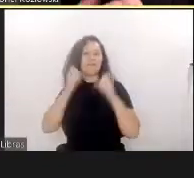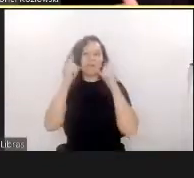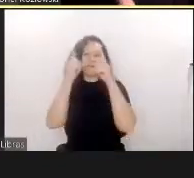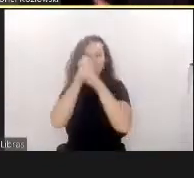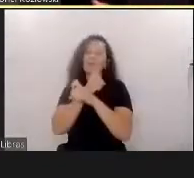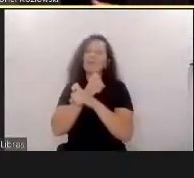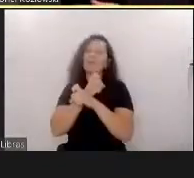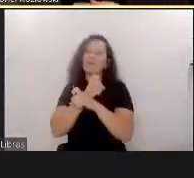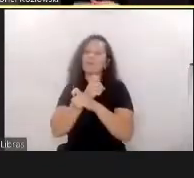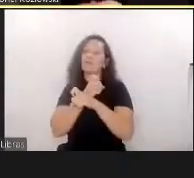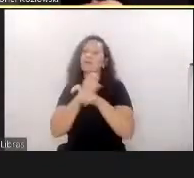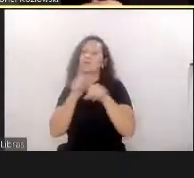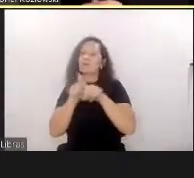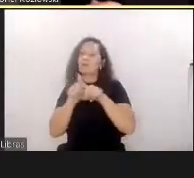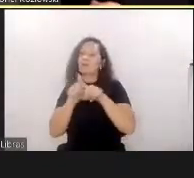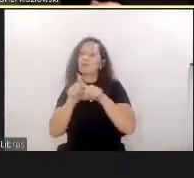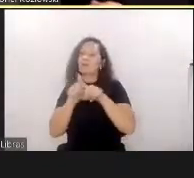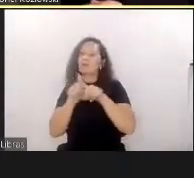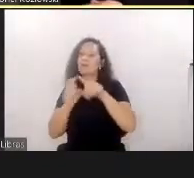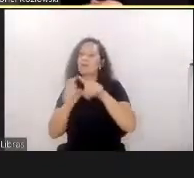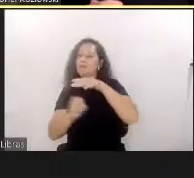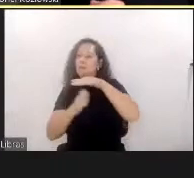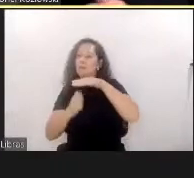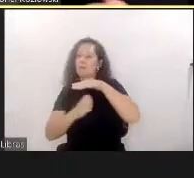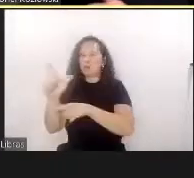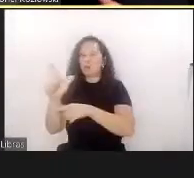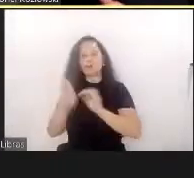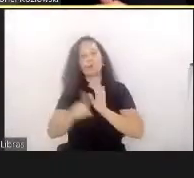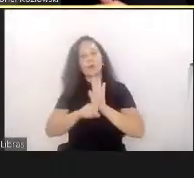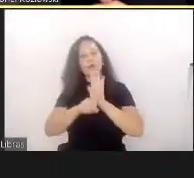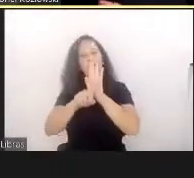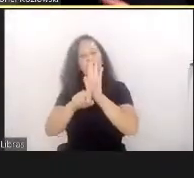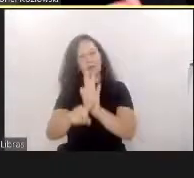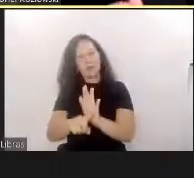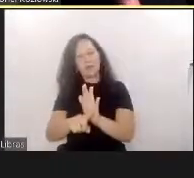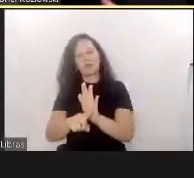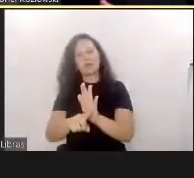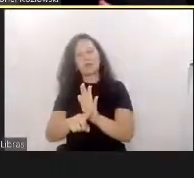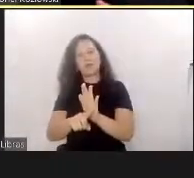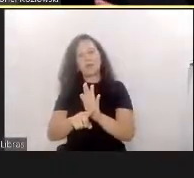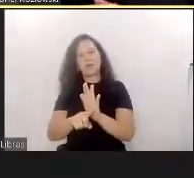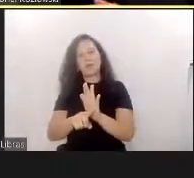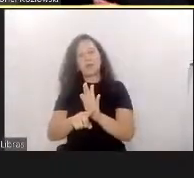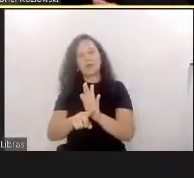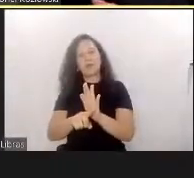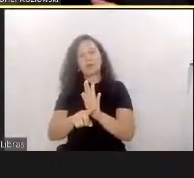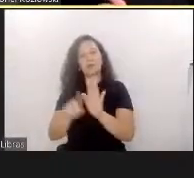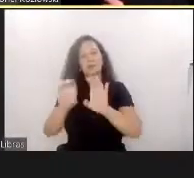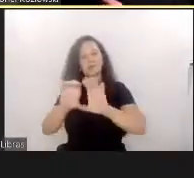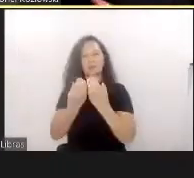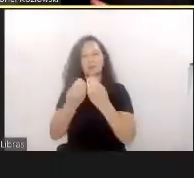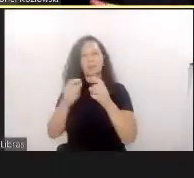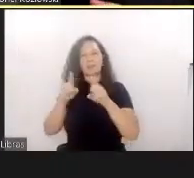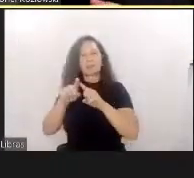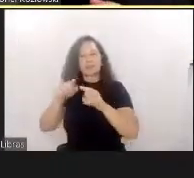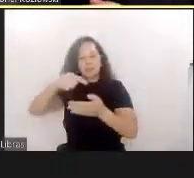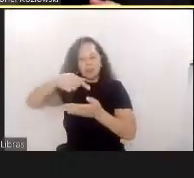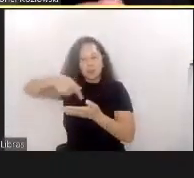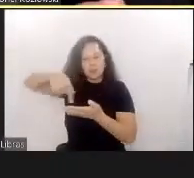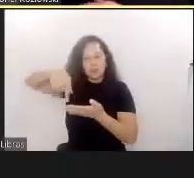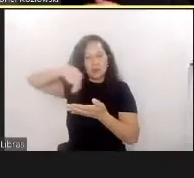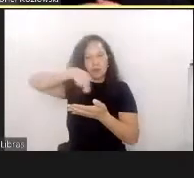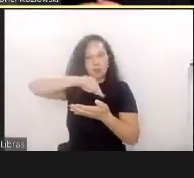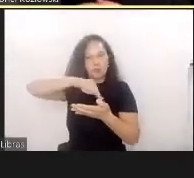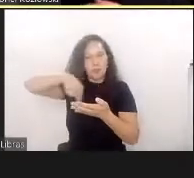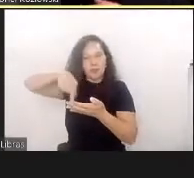Conservação Internacional Brasil, a gente está ajudando as comunidades quilombolas e ribeirinhas na Amazônia. E esse é